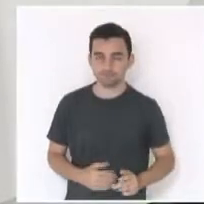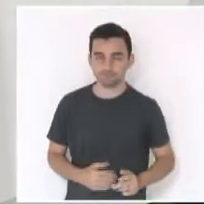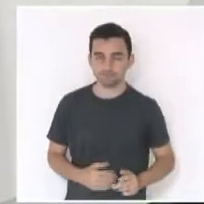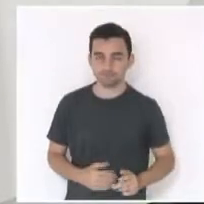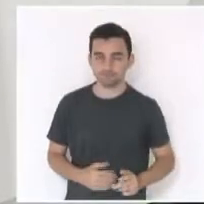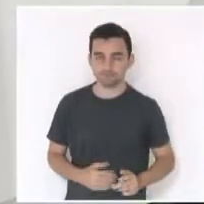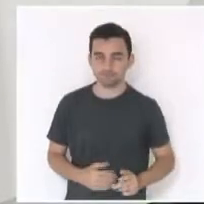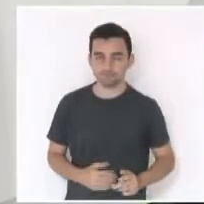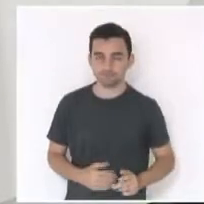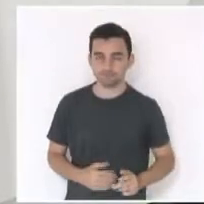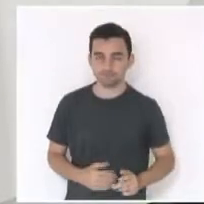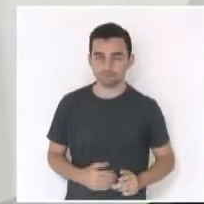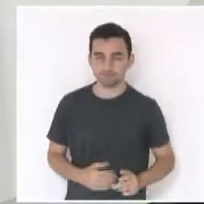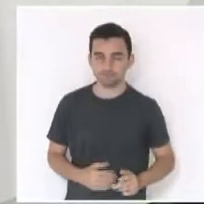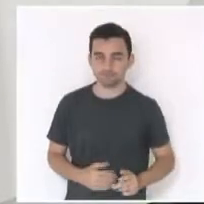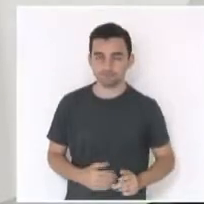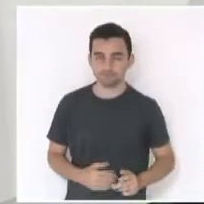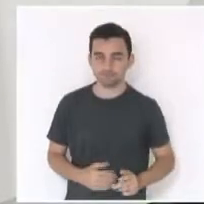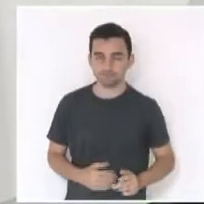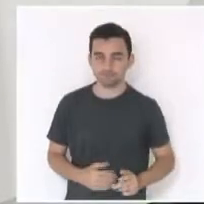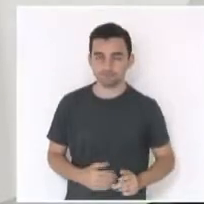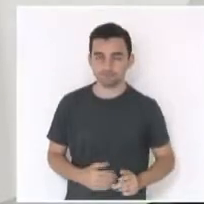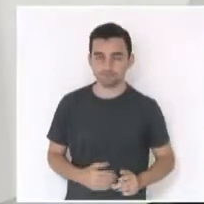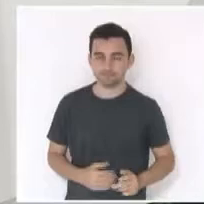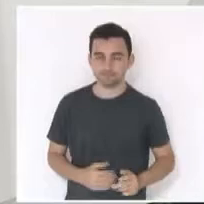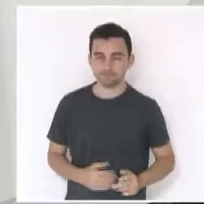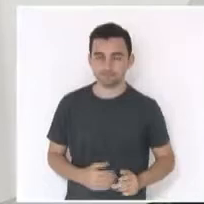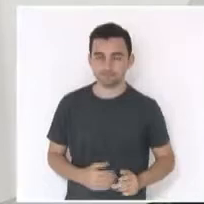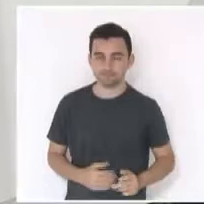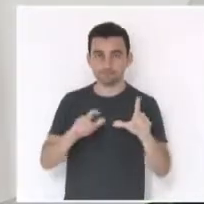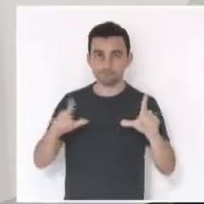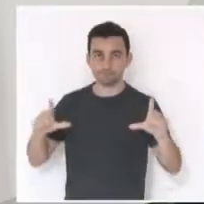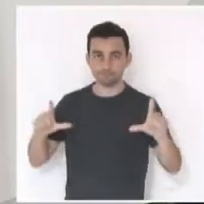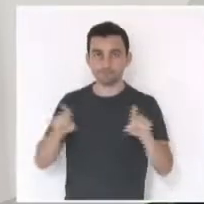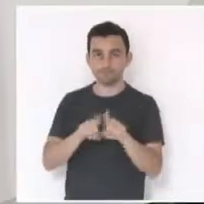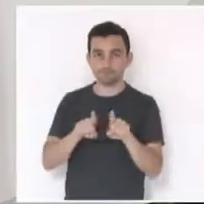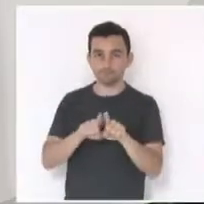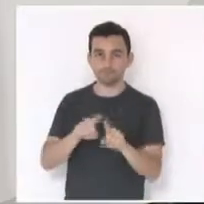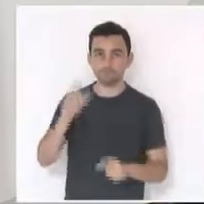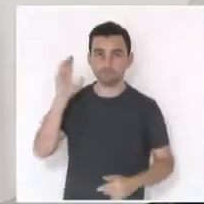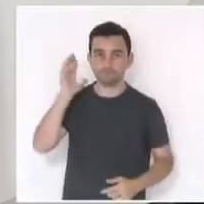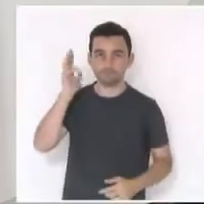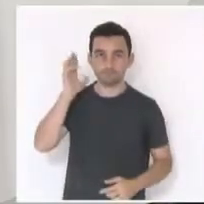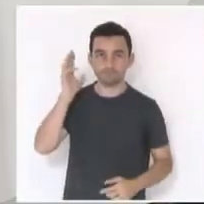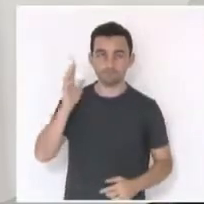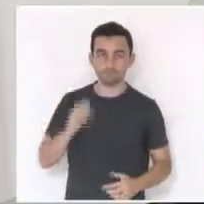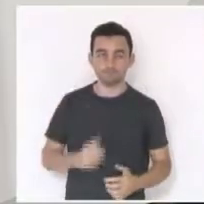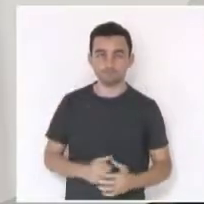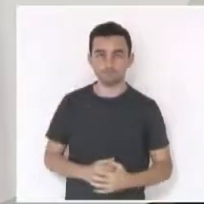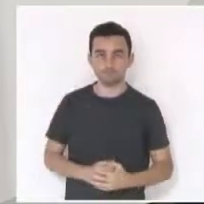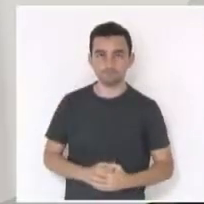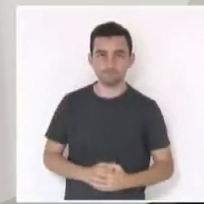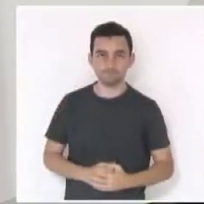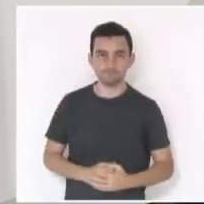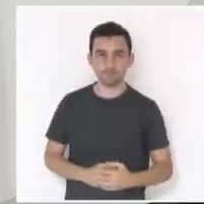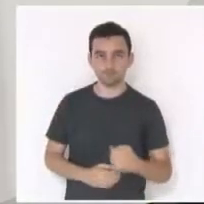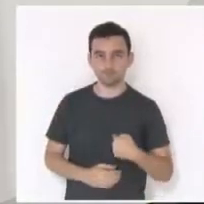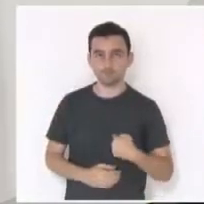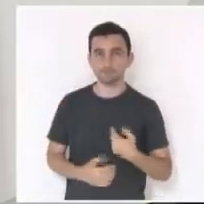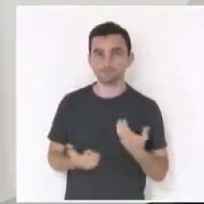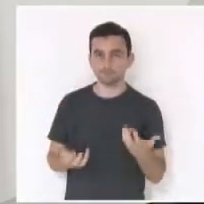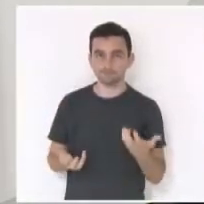aqueles e aquelas que nos acompanham através da TV ao rádio digital gostaria de